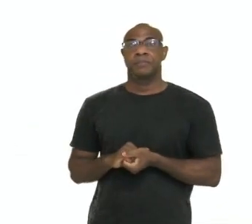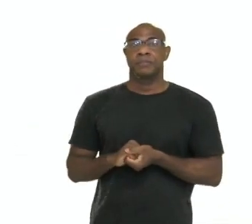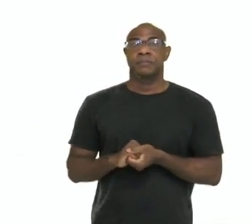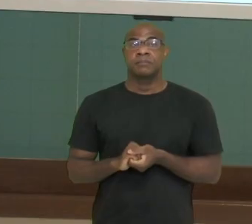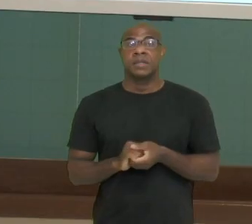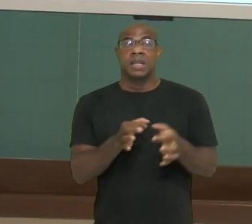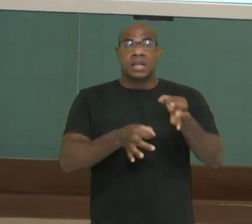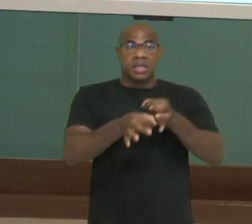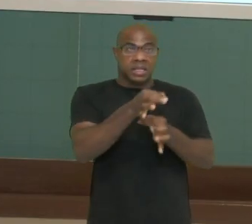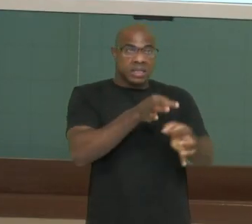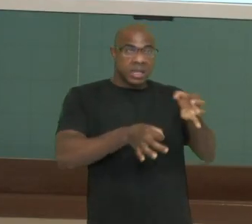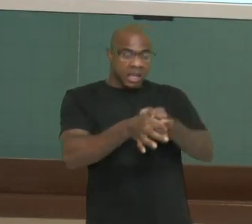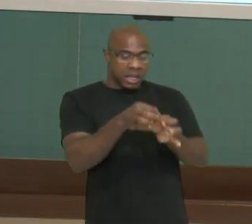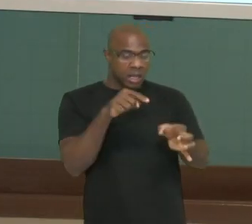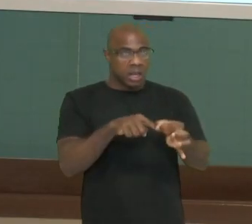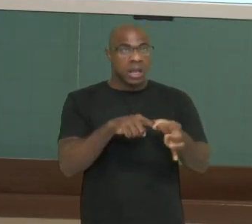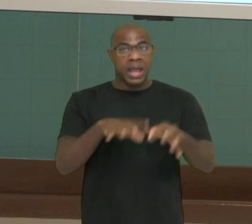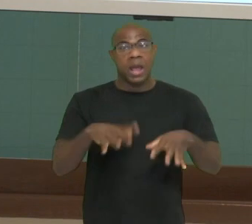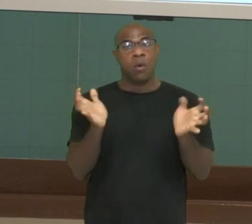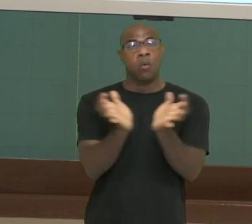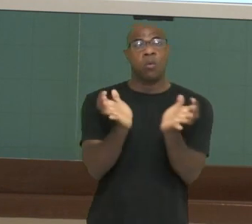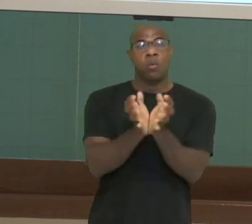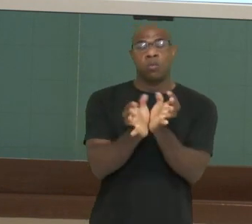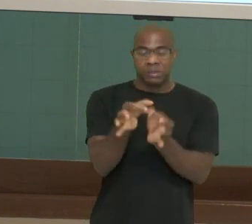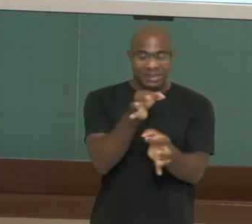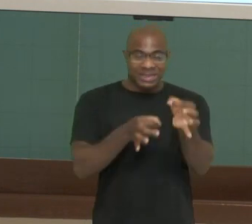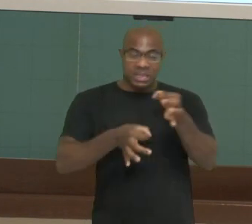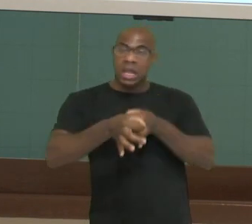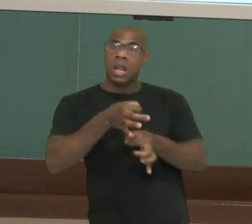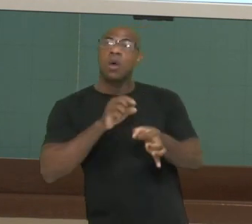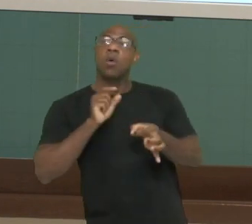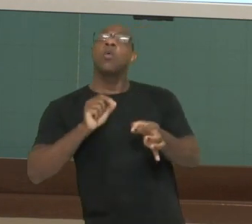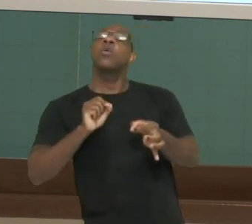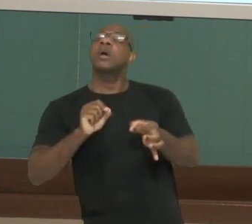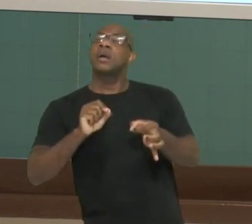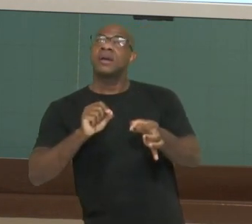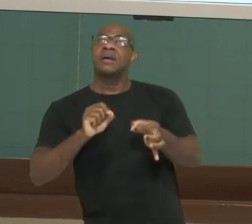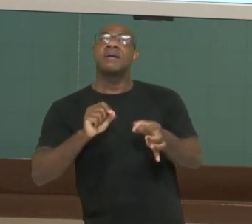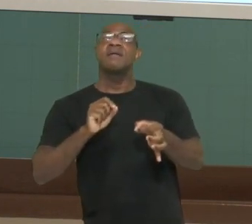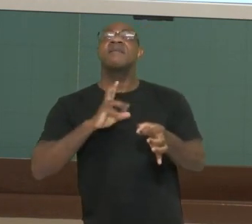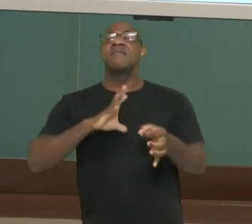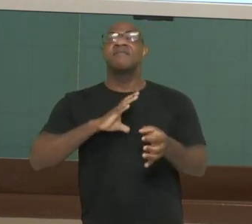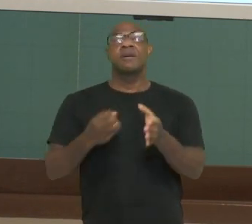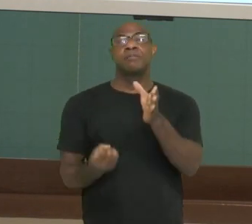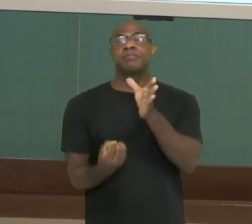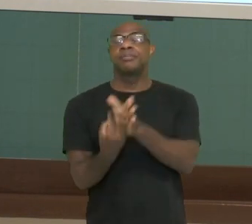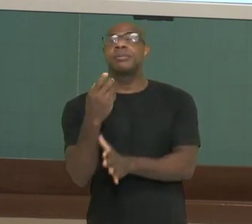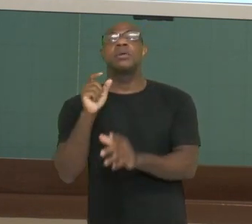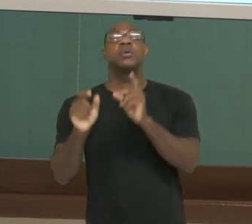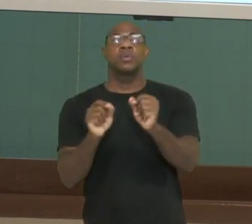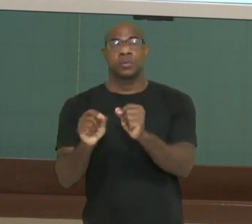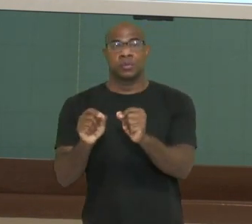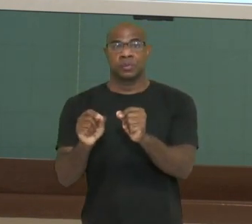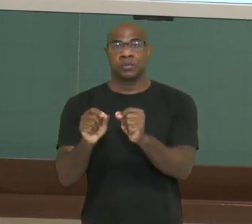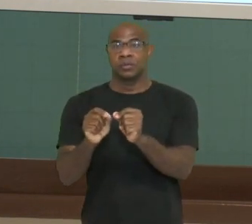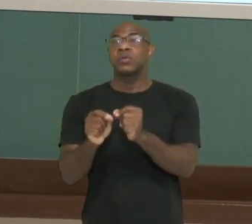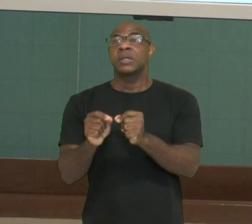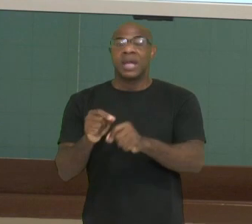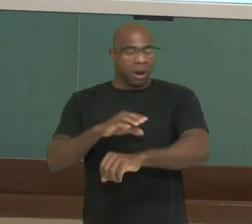Célula, então um conjunto de células vai dar a formação dos